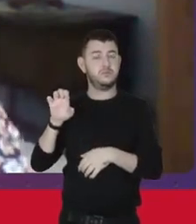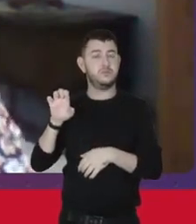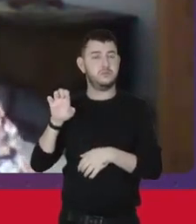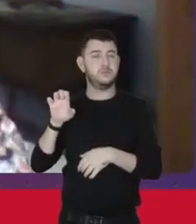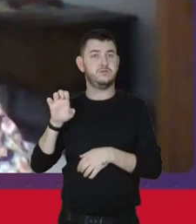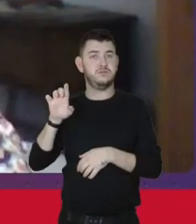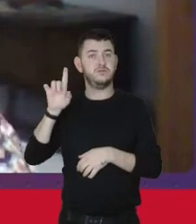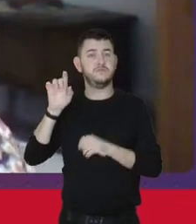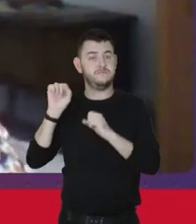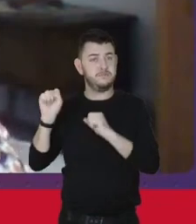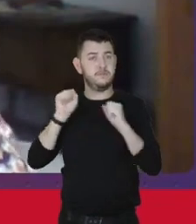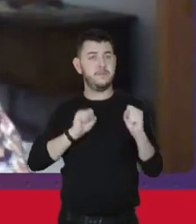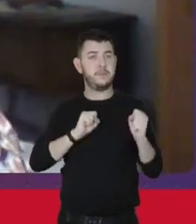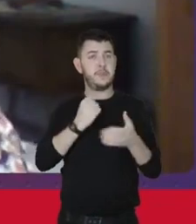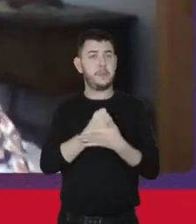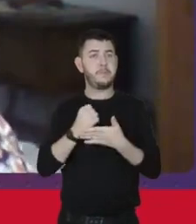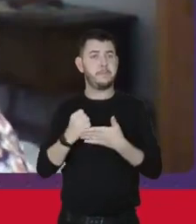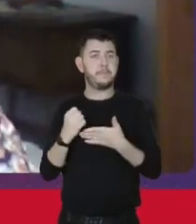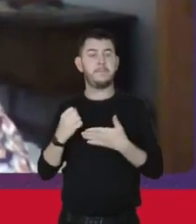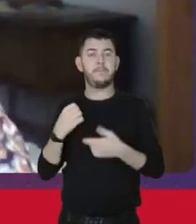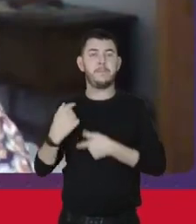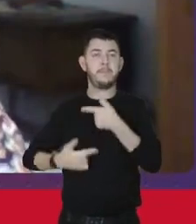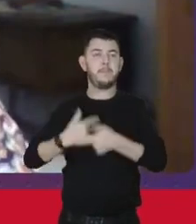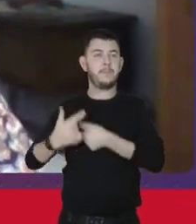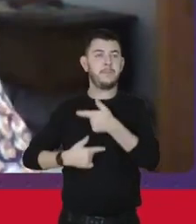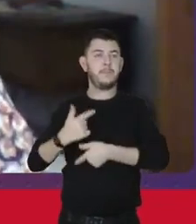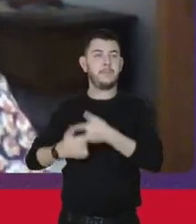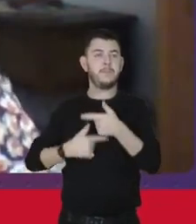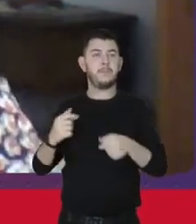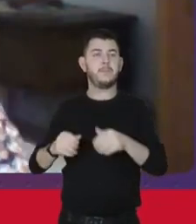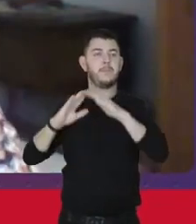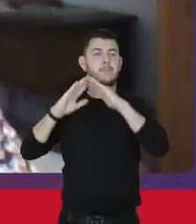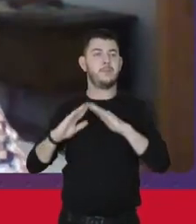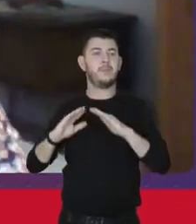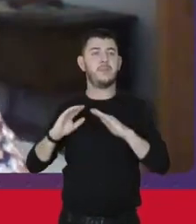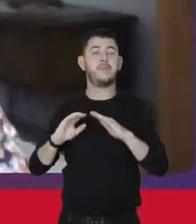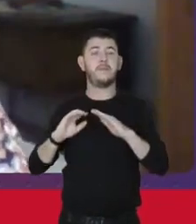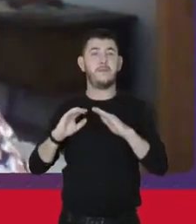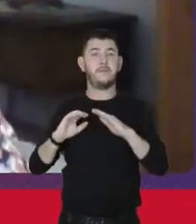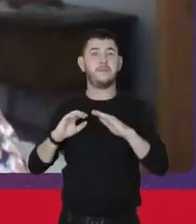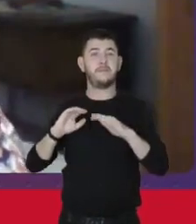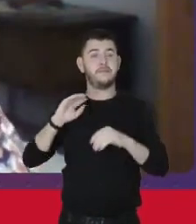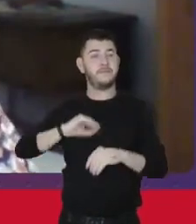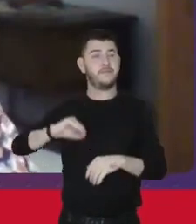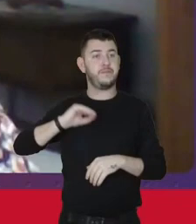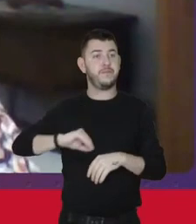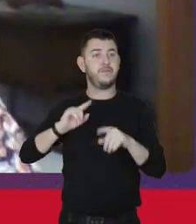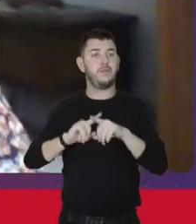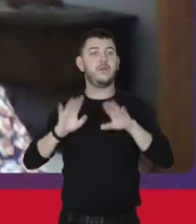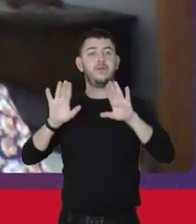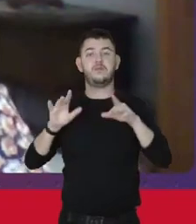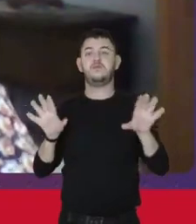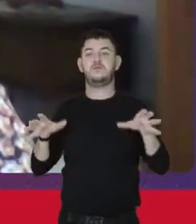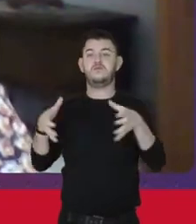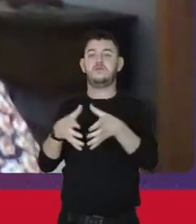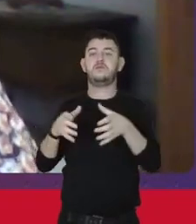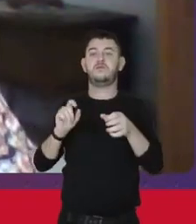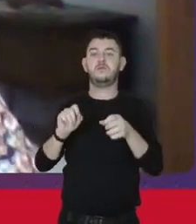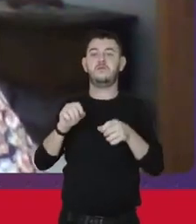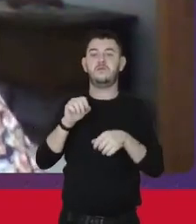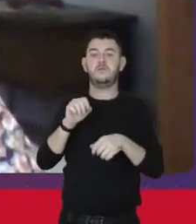pode contratar trabalho doméstico remunerado, mas também uma parte da classe média